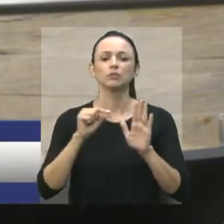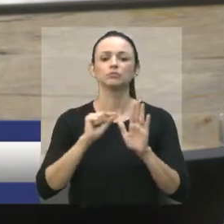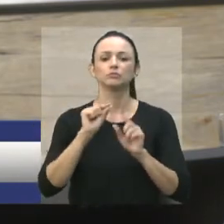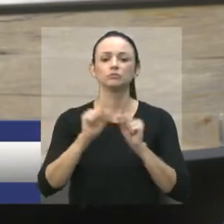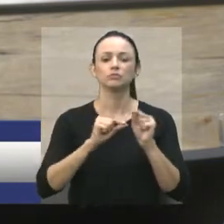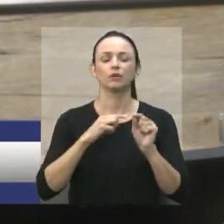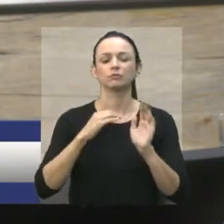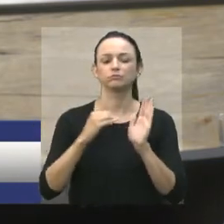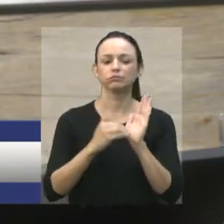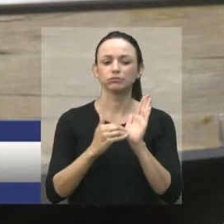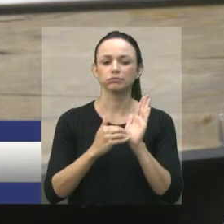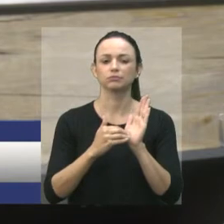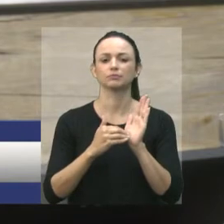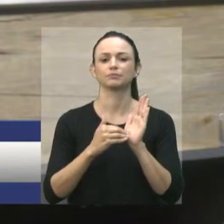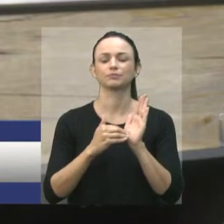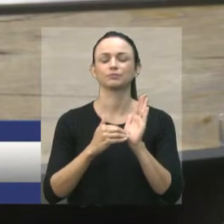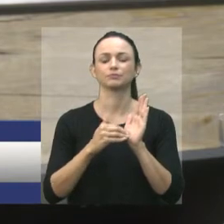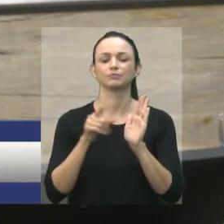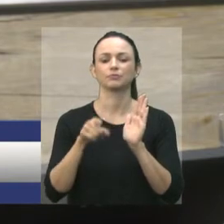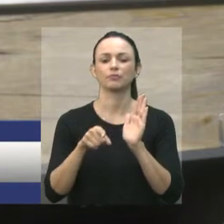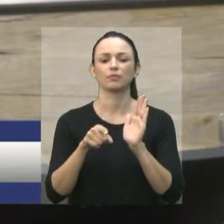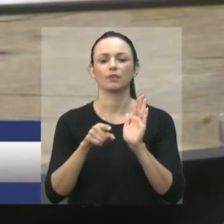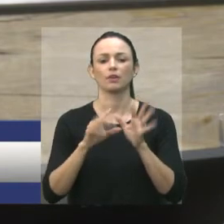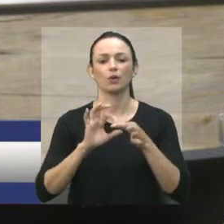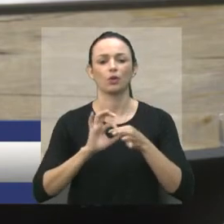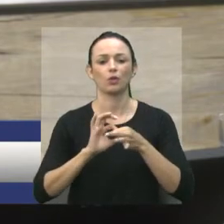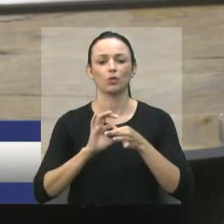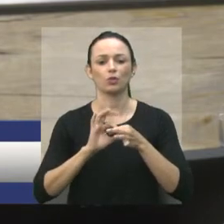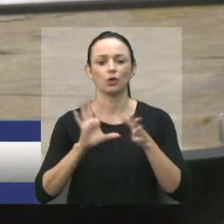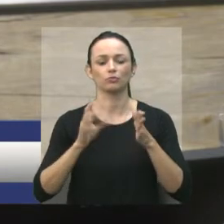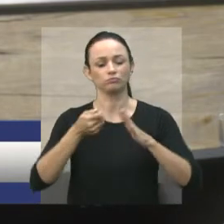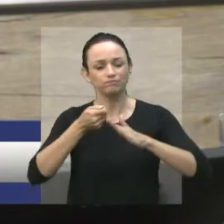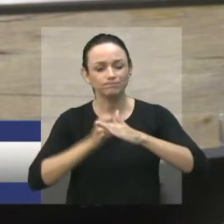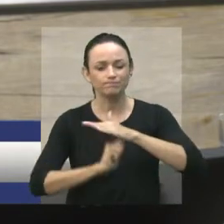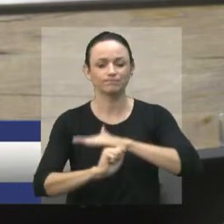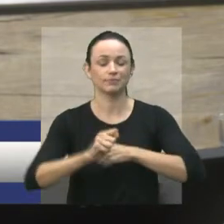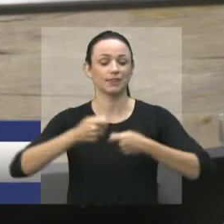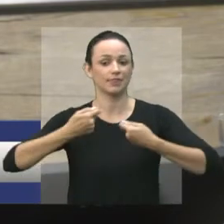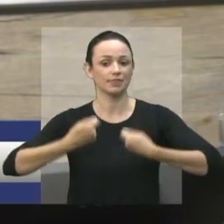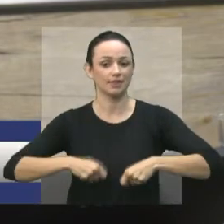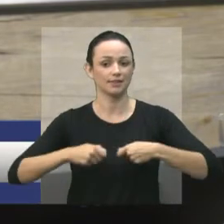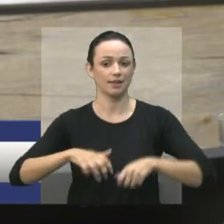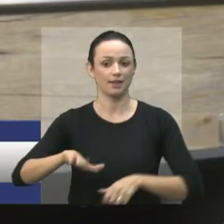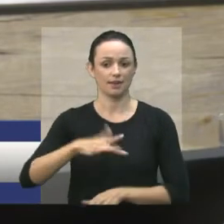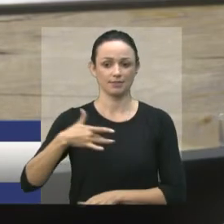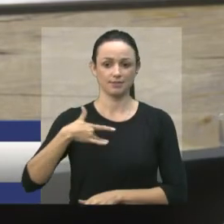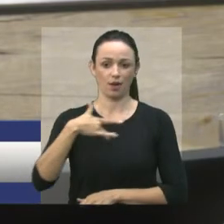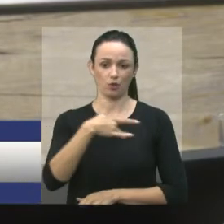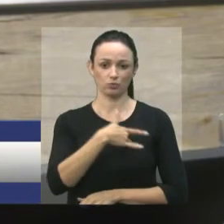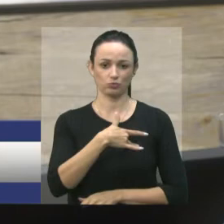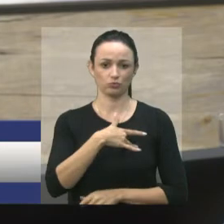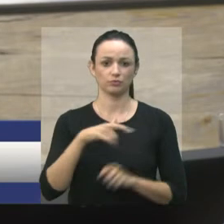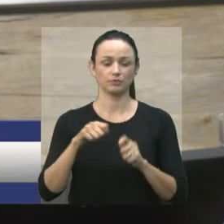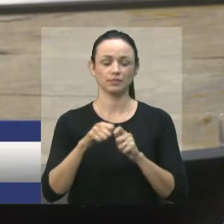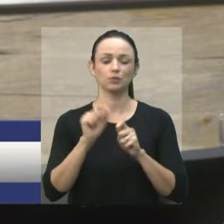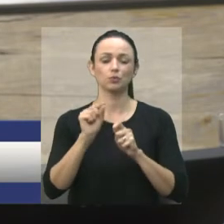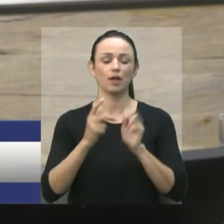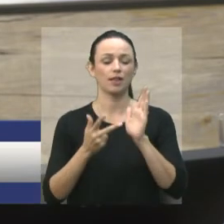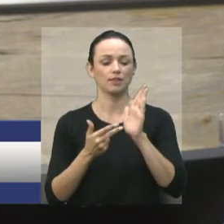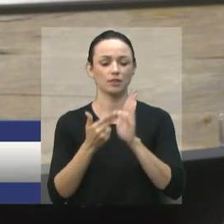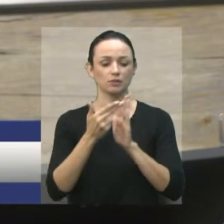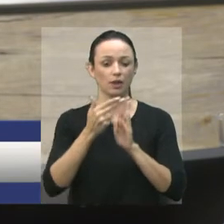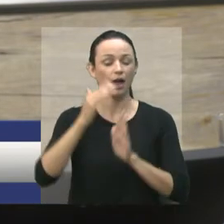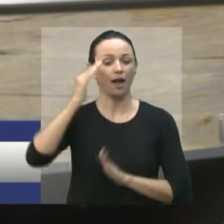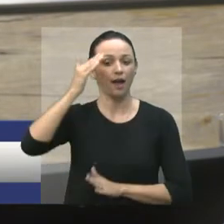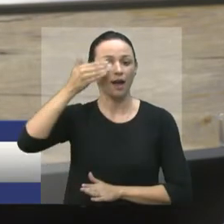disposições finais, autorizando a promoção dos investimentos necessários da saúde para a realização de cirurgias de